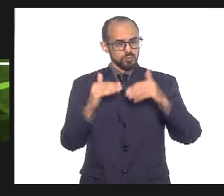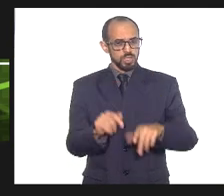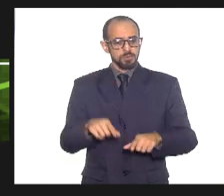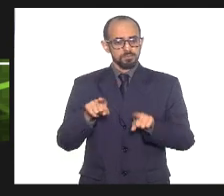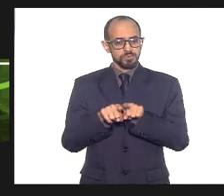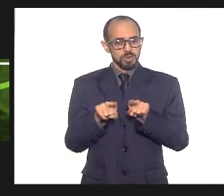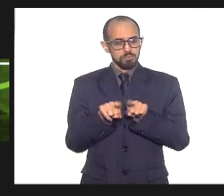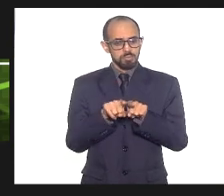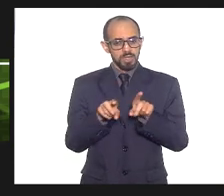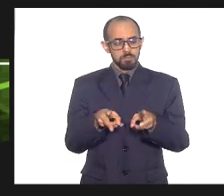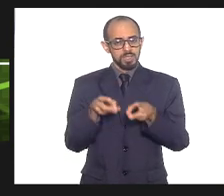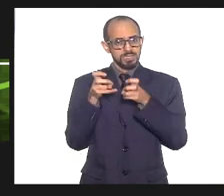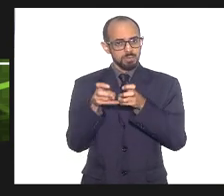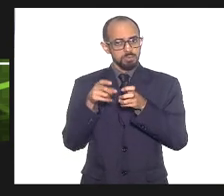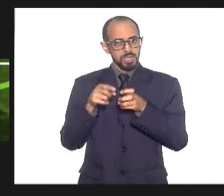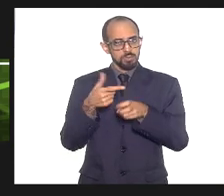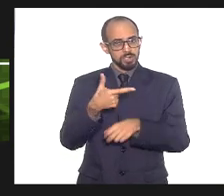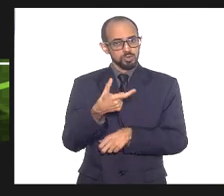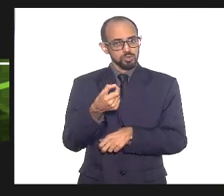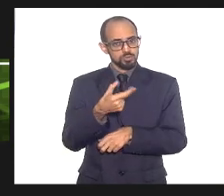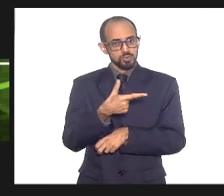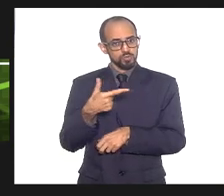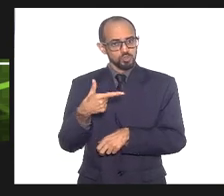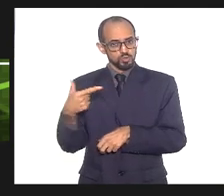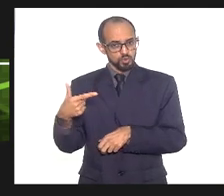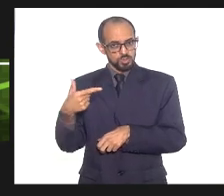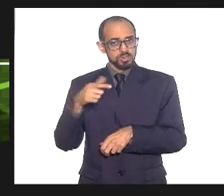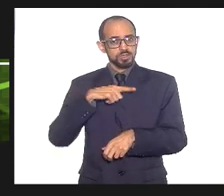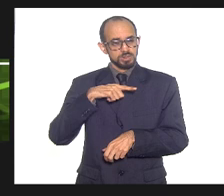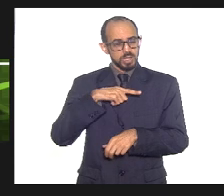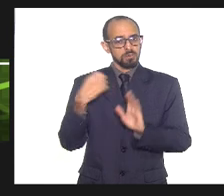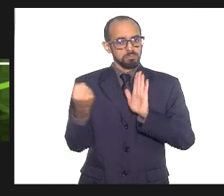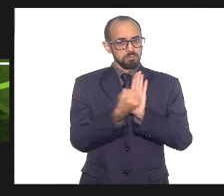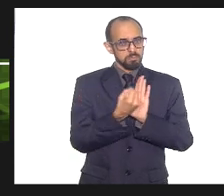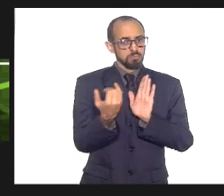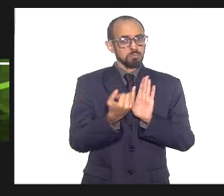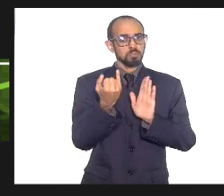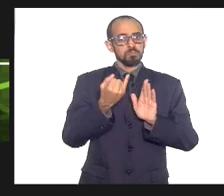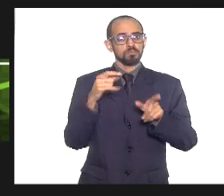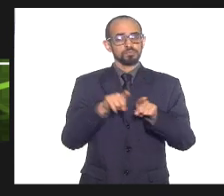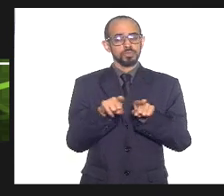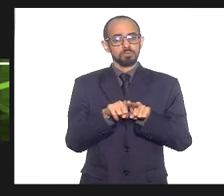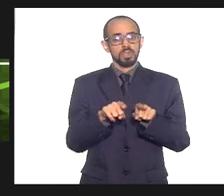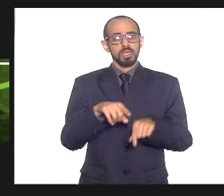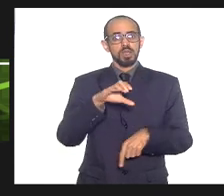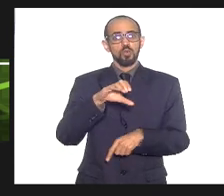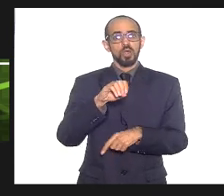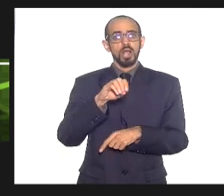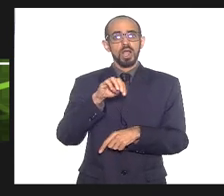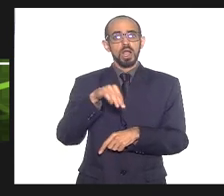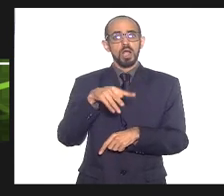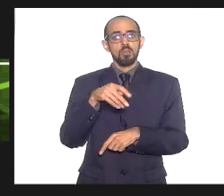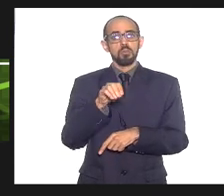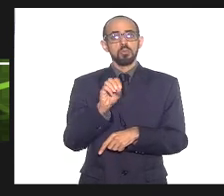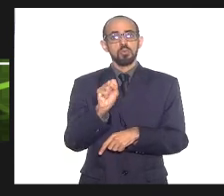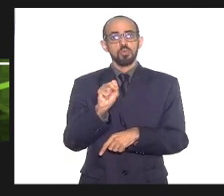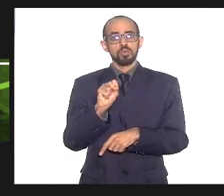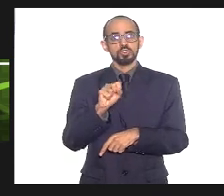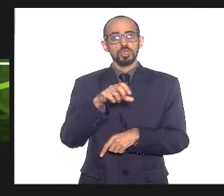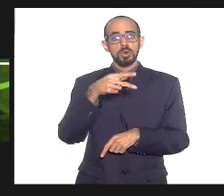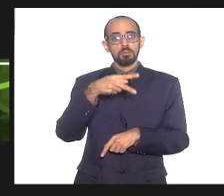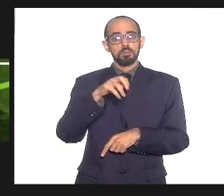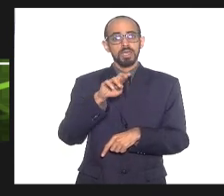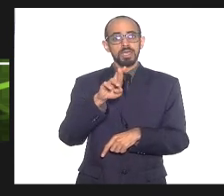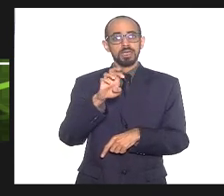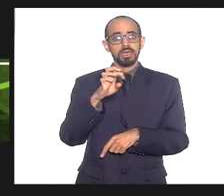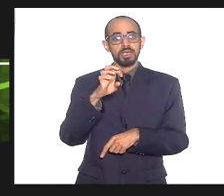pouco adiante, ano que vem teremos um marco muito importante, pois no campo de Peregrino, aqui na Bacia de Campos, entrará em